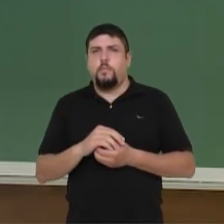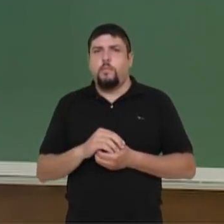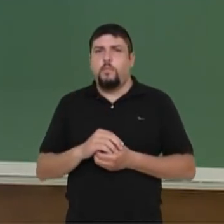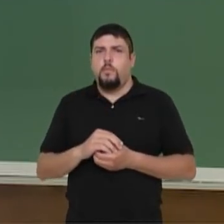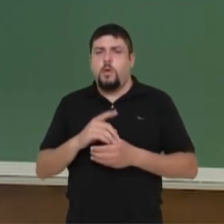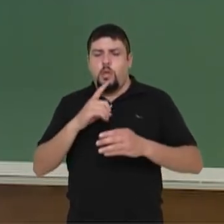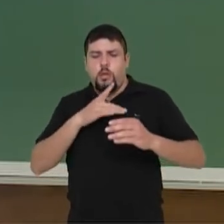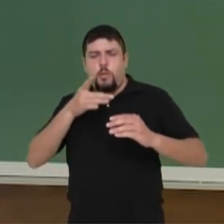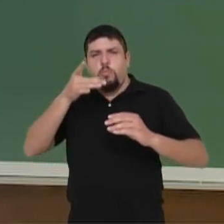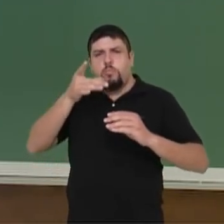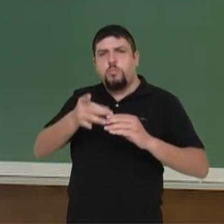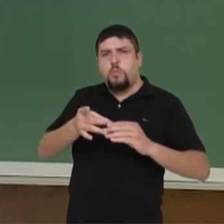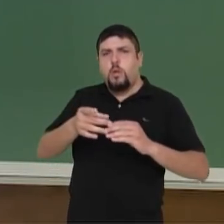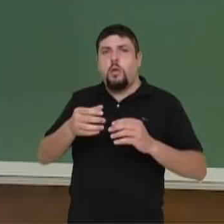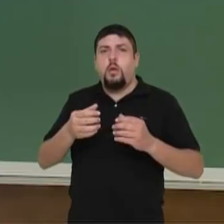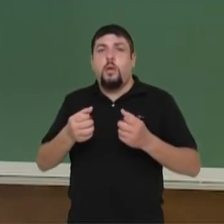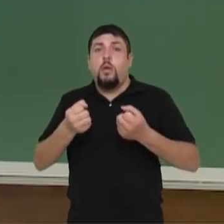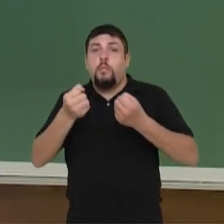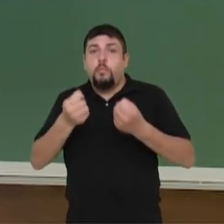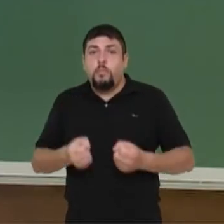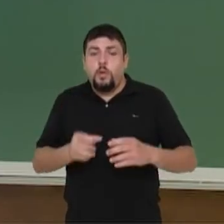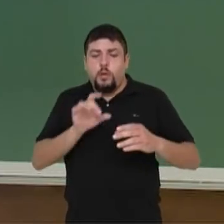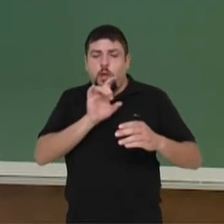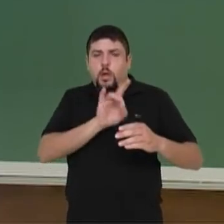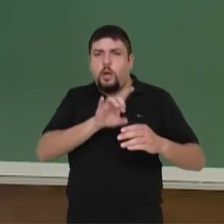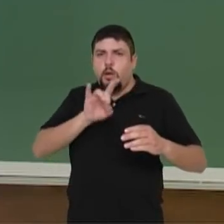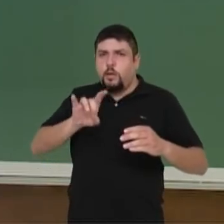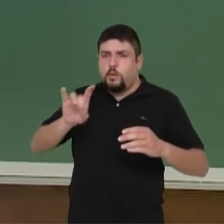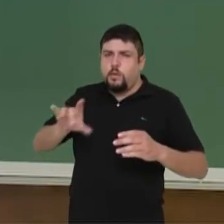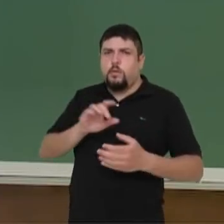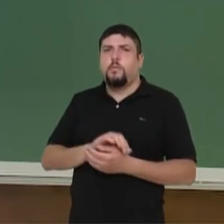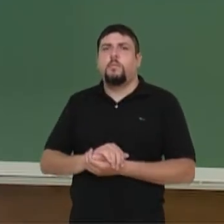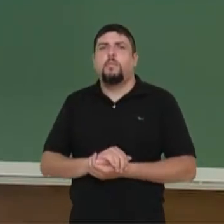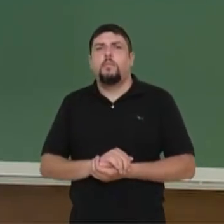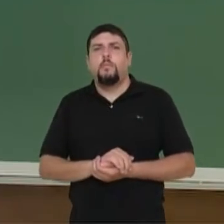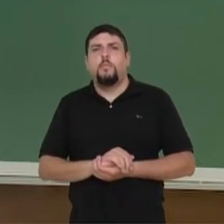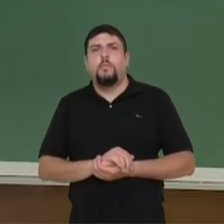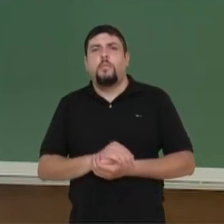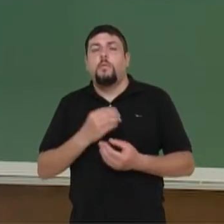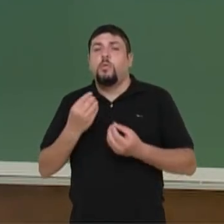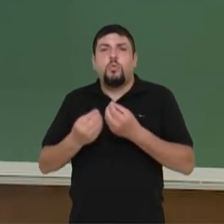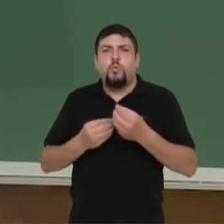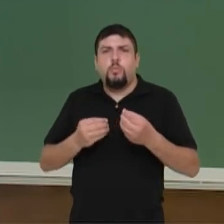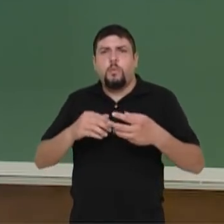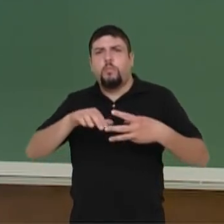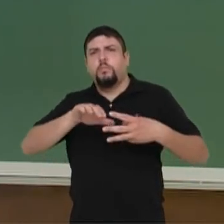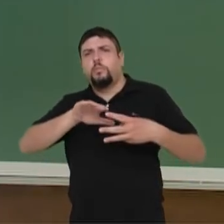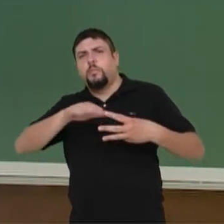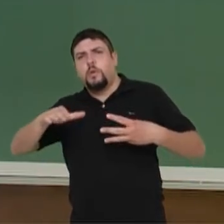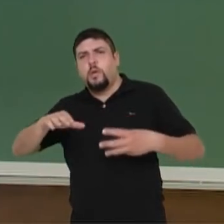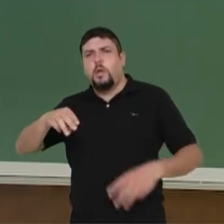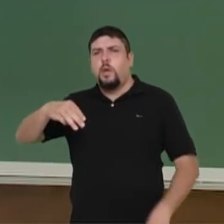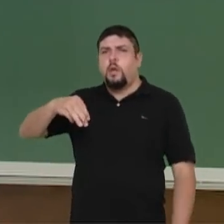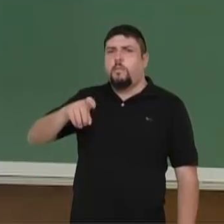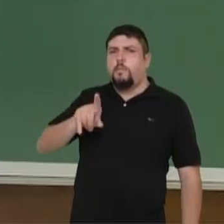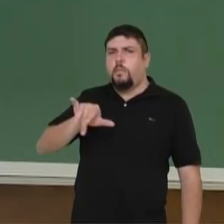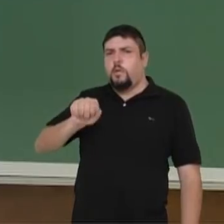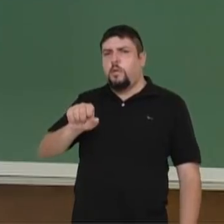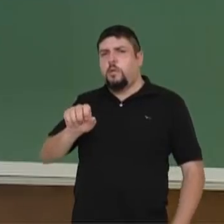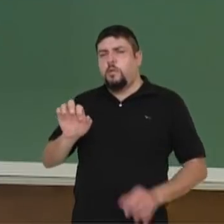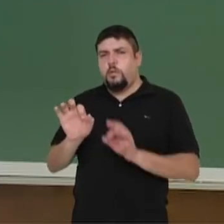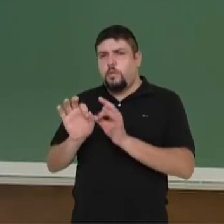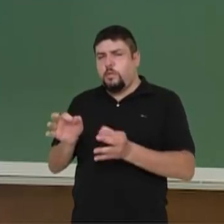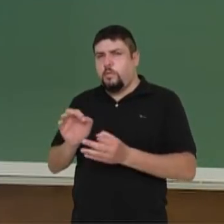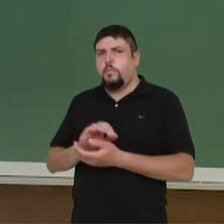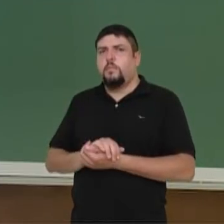por unidade, tá? Então, esse peso médio ele tem que ser obtido a partir de uma média aritmética simples, tá? Então,